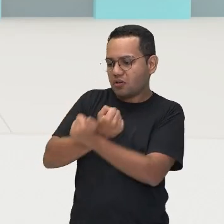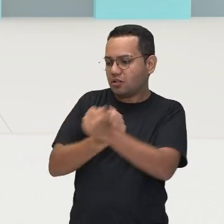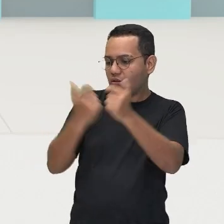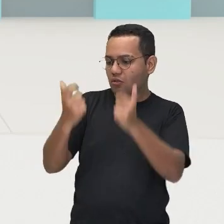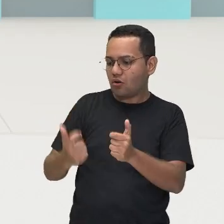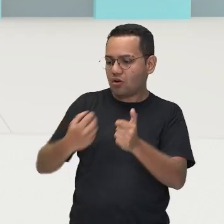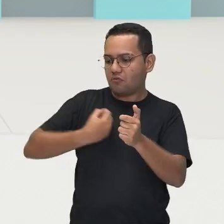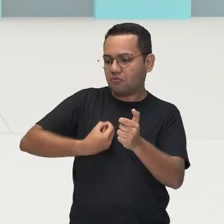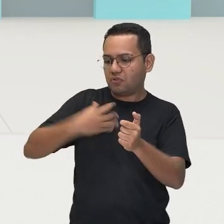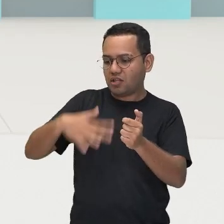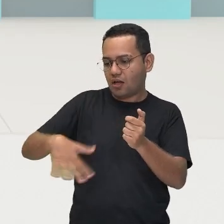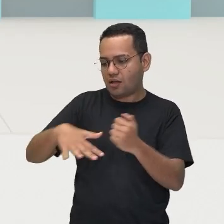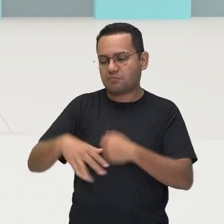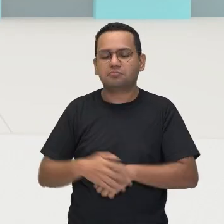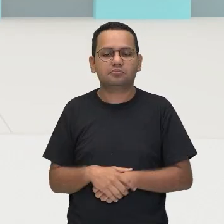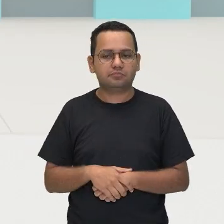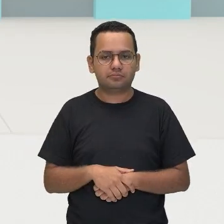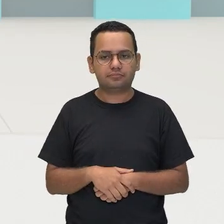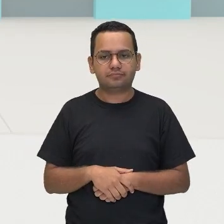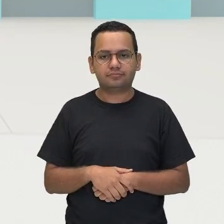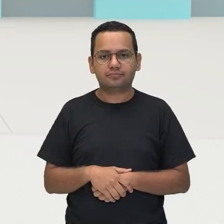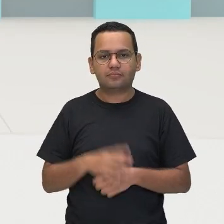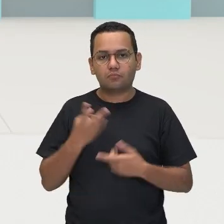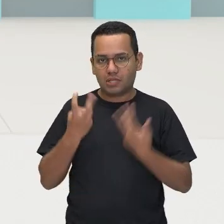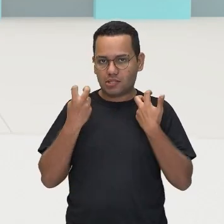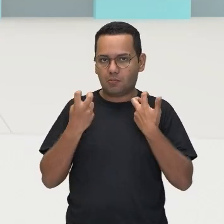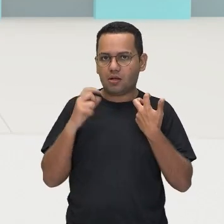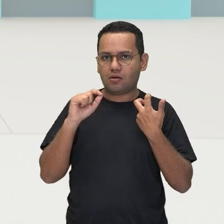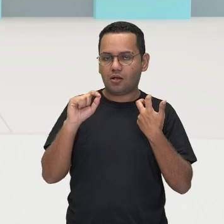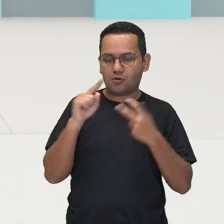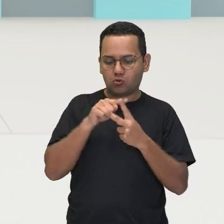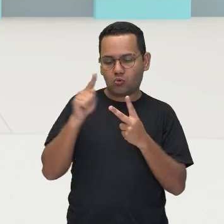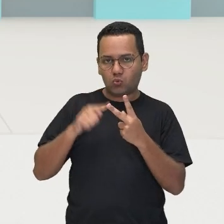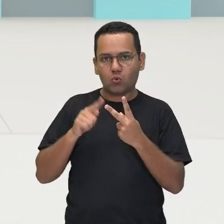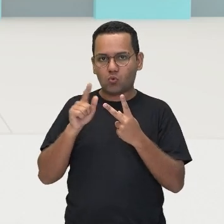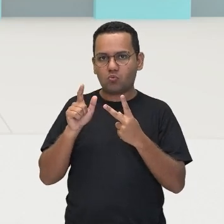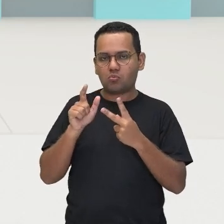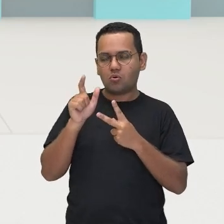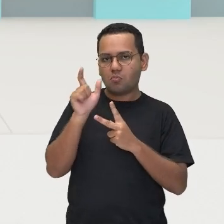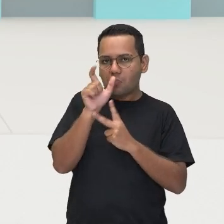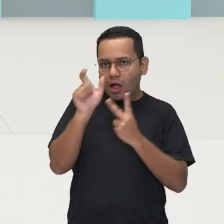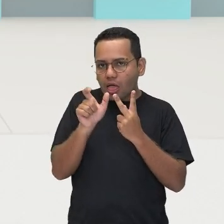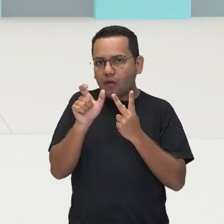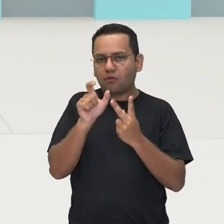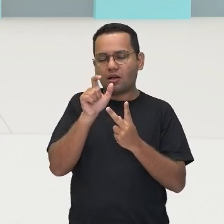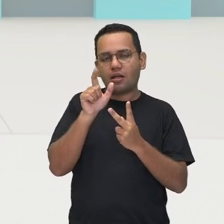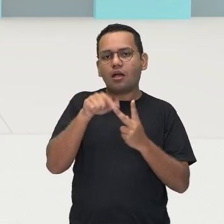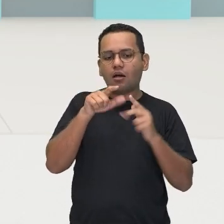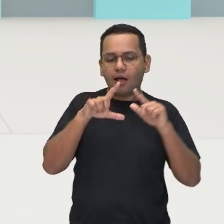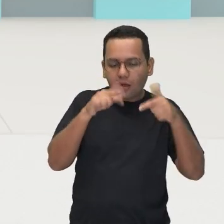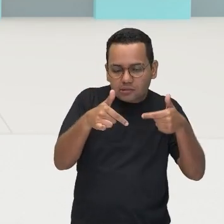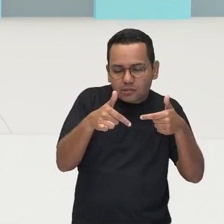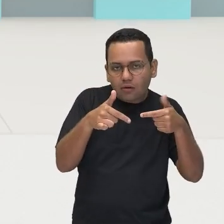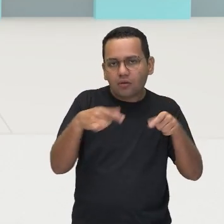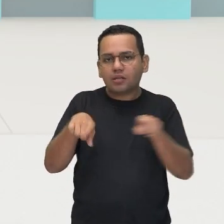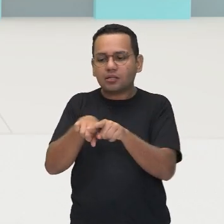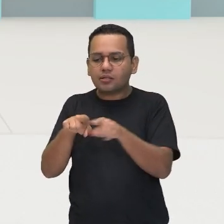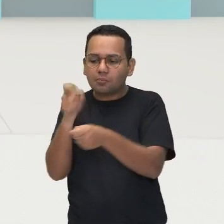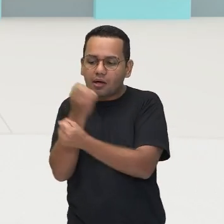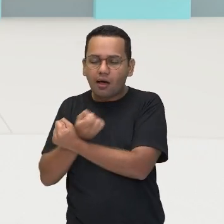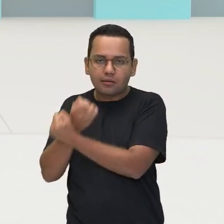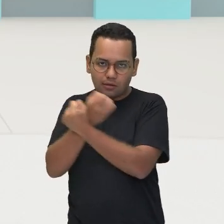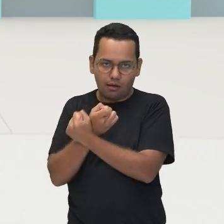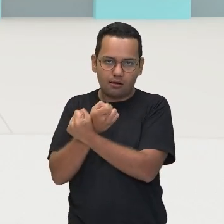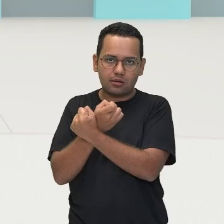vemos aqui essa ação de ataque de defesa acontecendo nesse momento eh nessa questão de de defesa e conquista de de novos